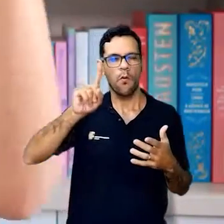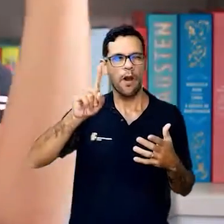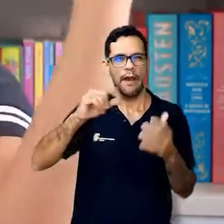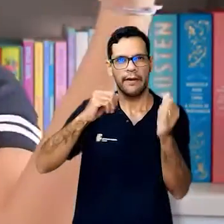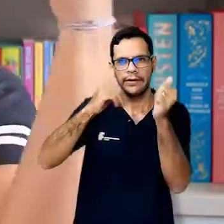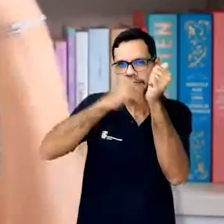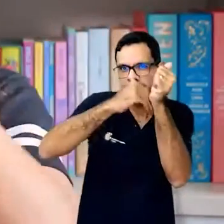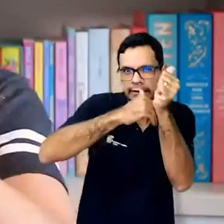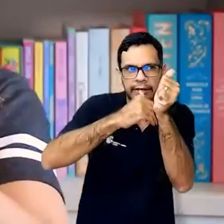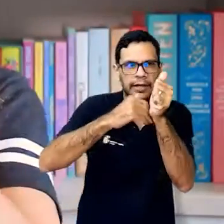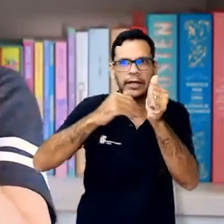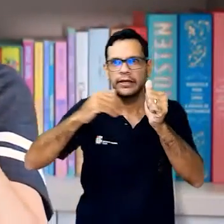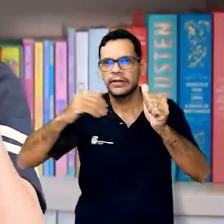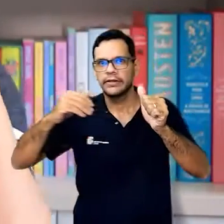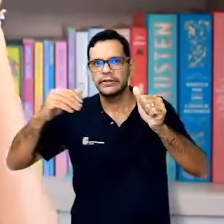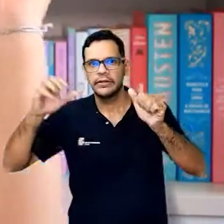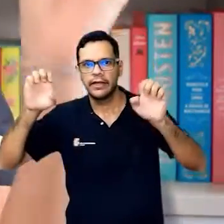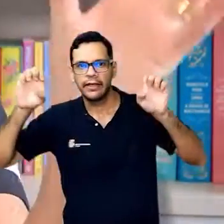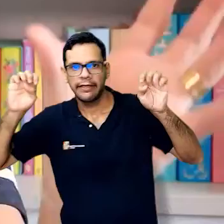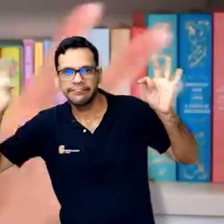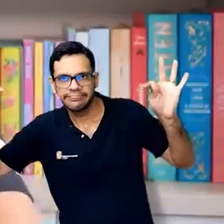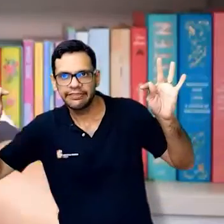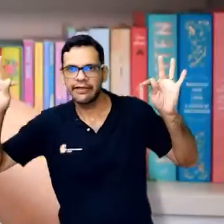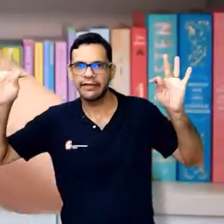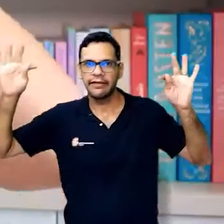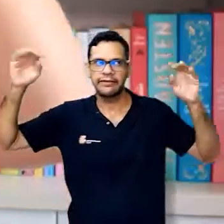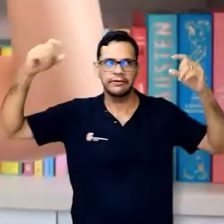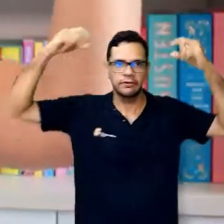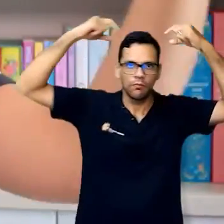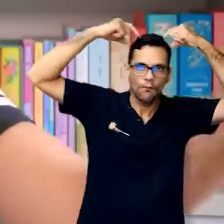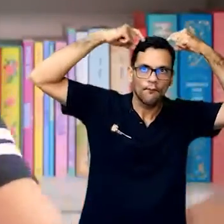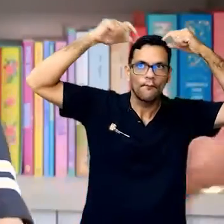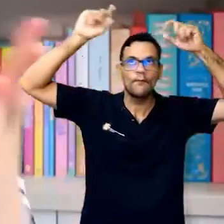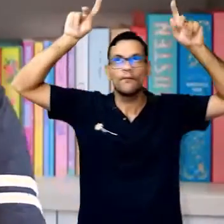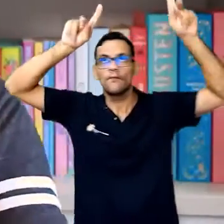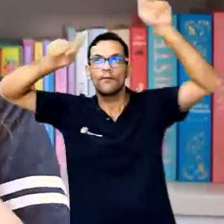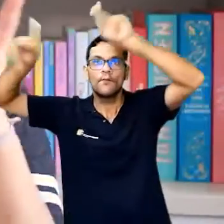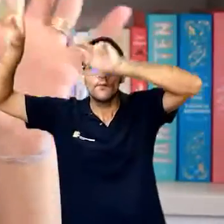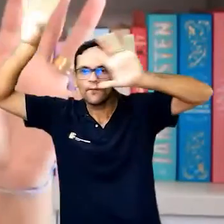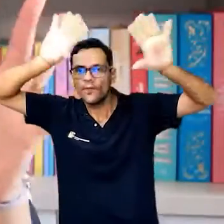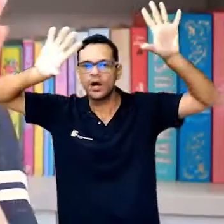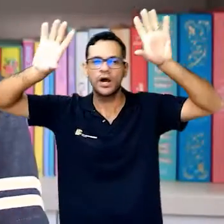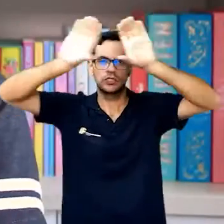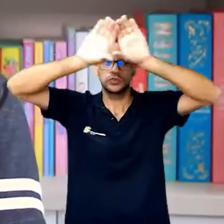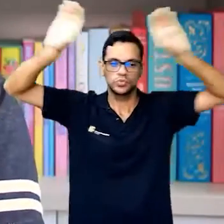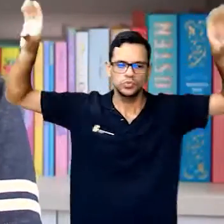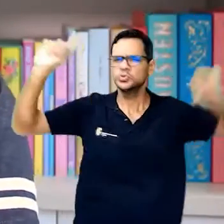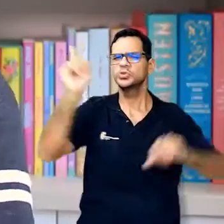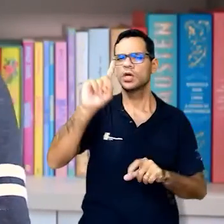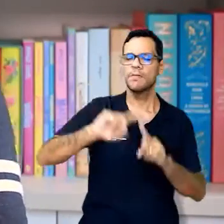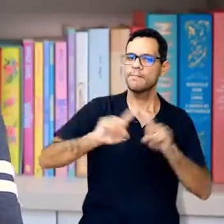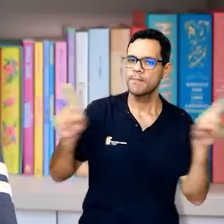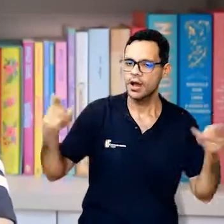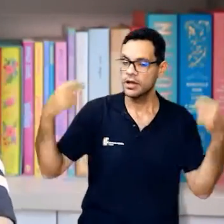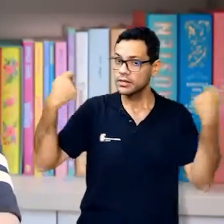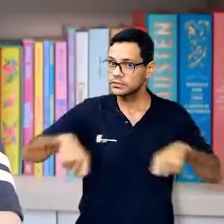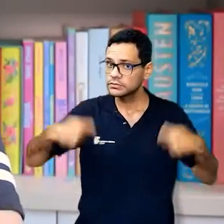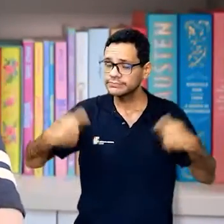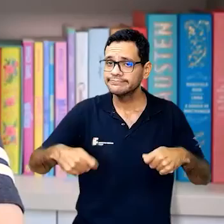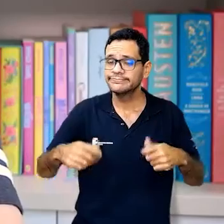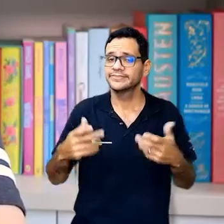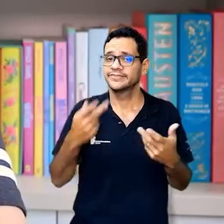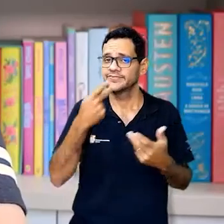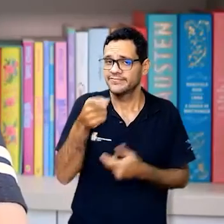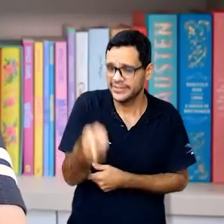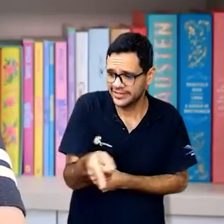super ficção científica de, sei lá, extraterrestre, coisa que se passa no espaço, qualquer coisa assim. Mas eu não tinha como não